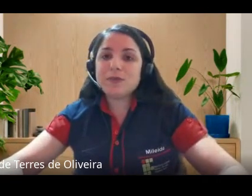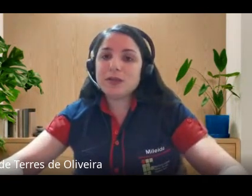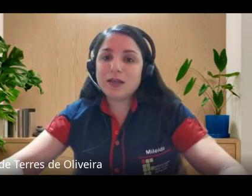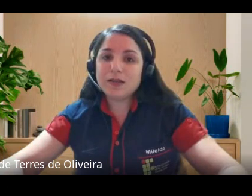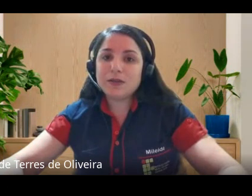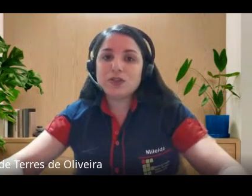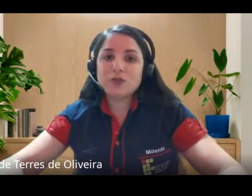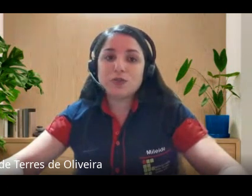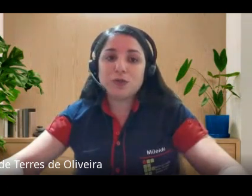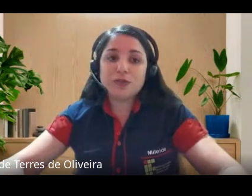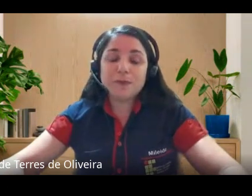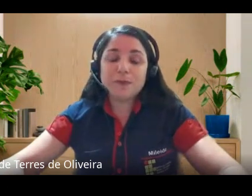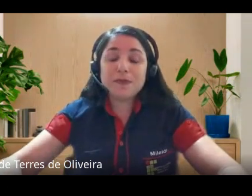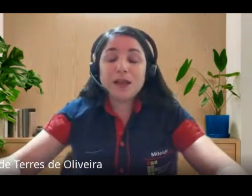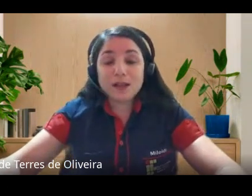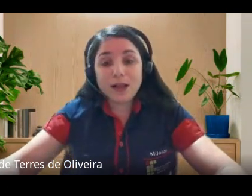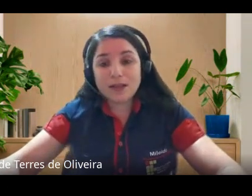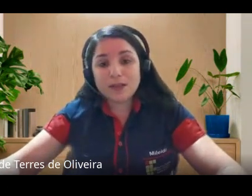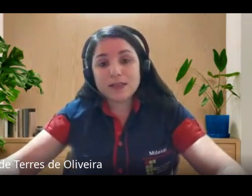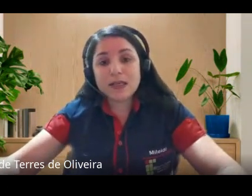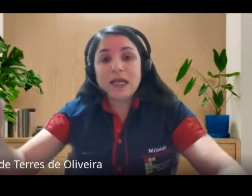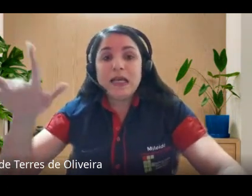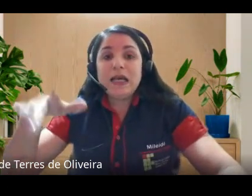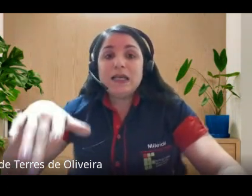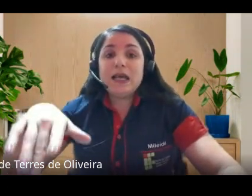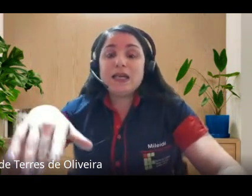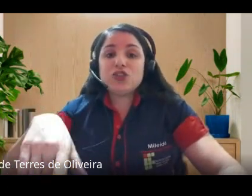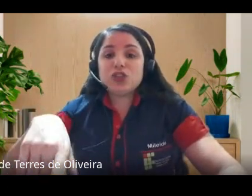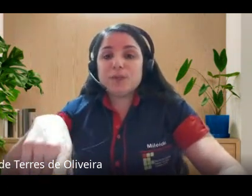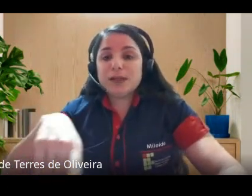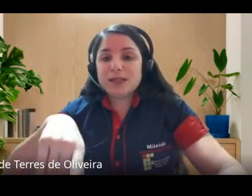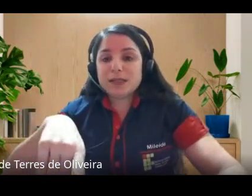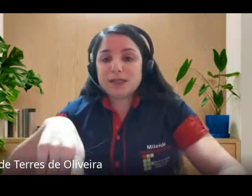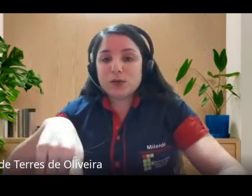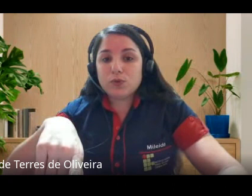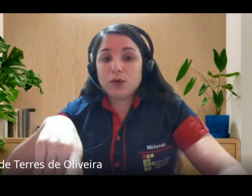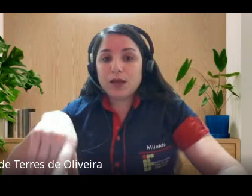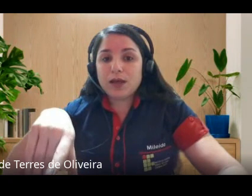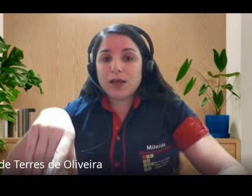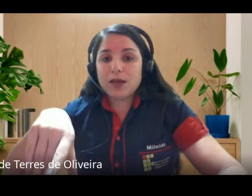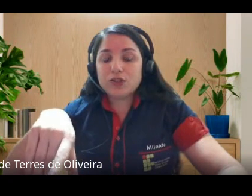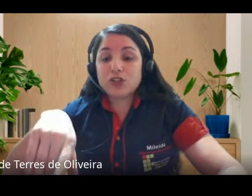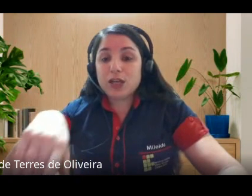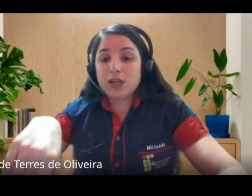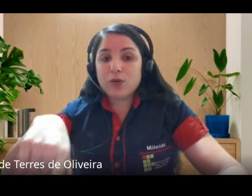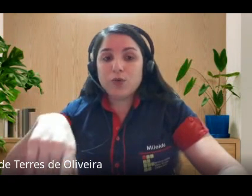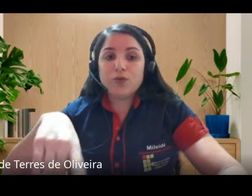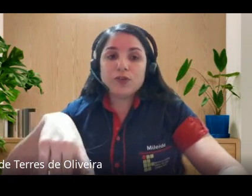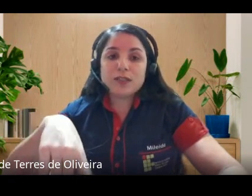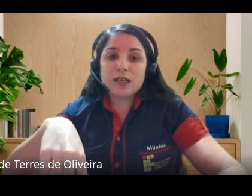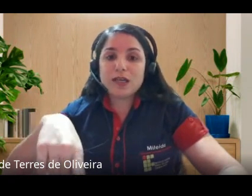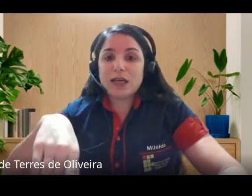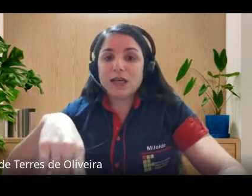vocês saibam que há também esses tipos de morfema na Libras. E aí a gente chama dessa questão de